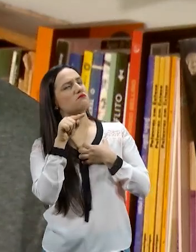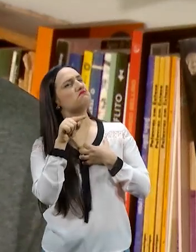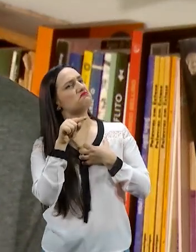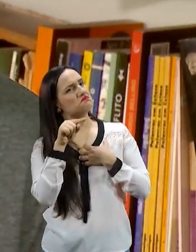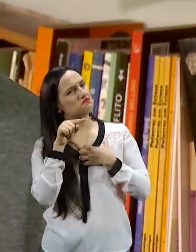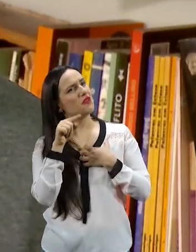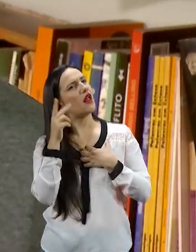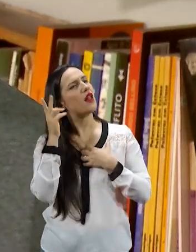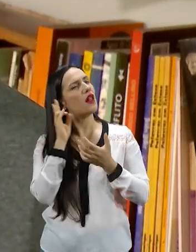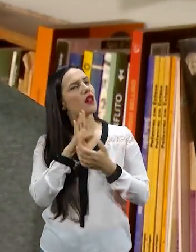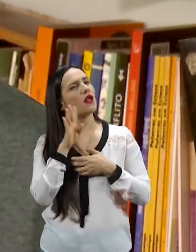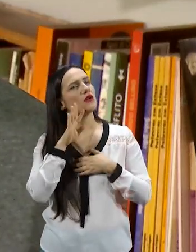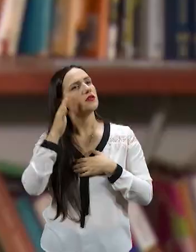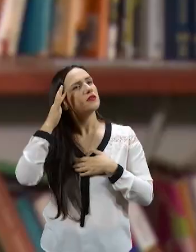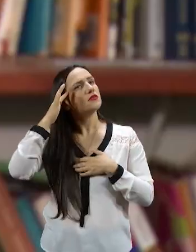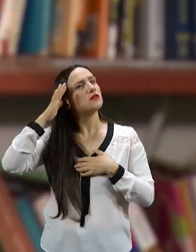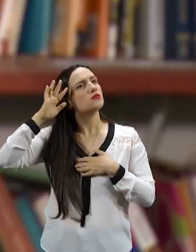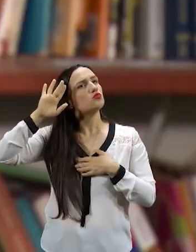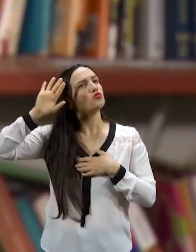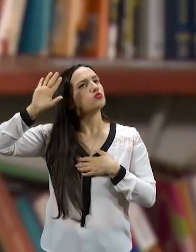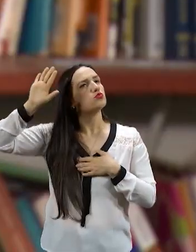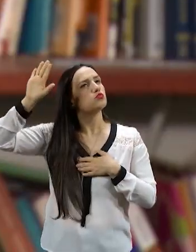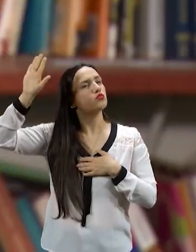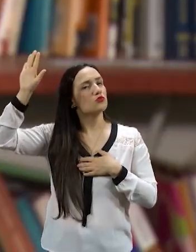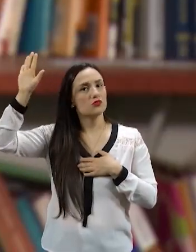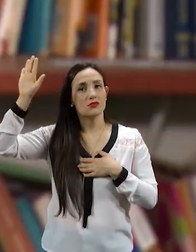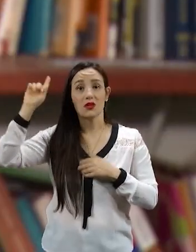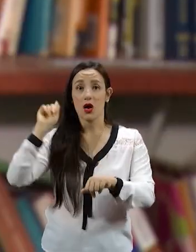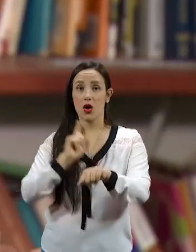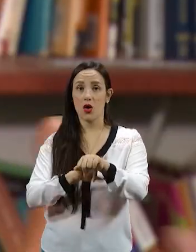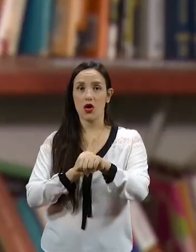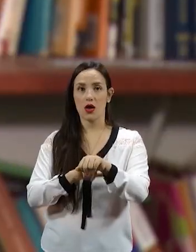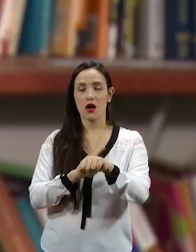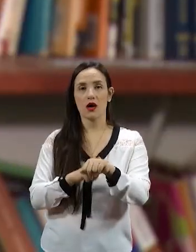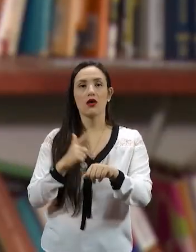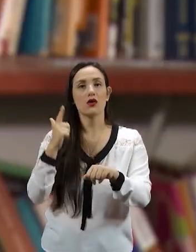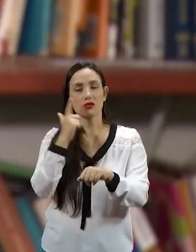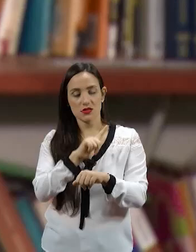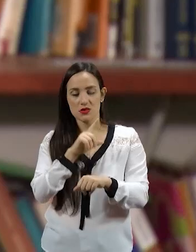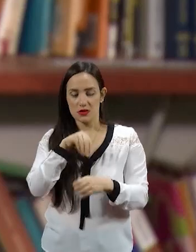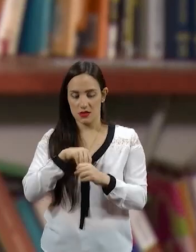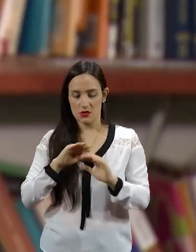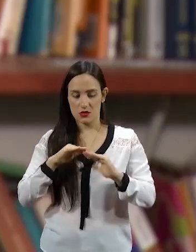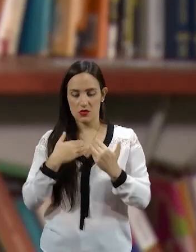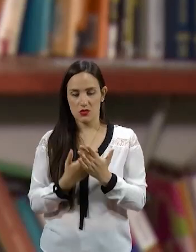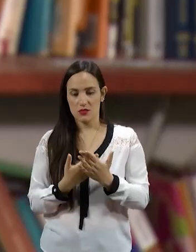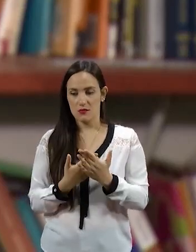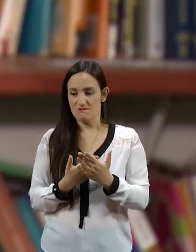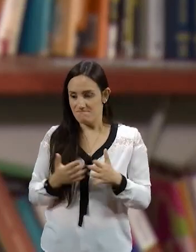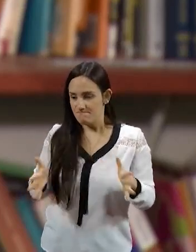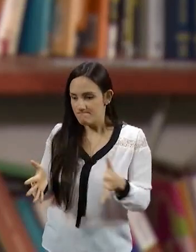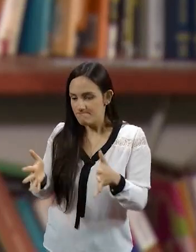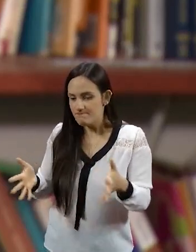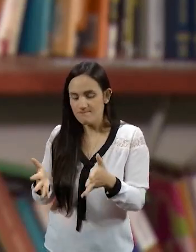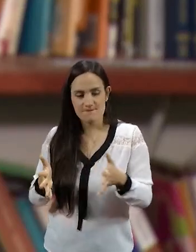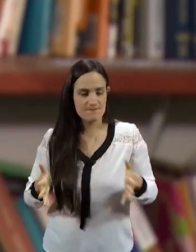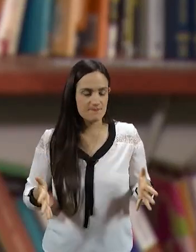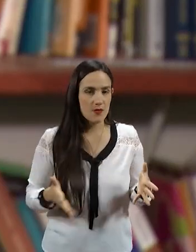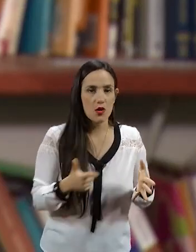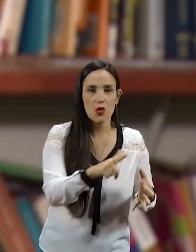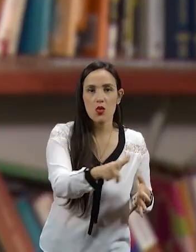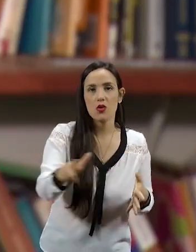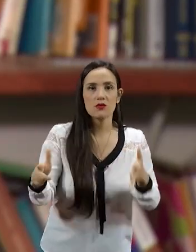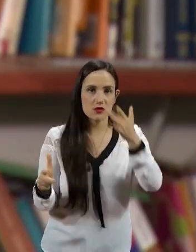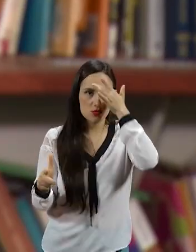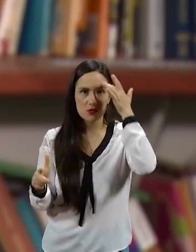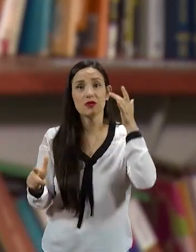no imaginário das pessoas, que ela possa, através desse meio escolar também, motivar as pessoas